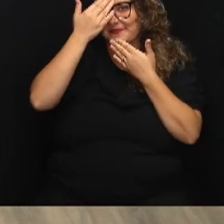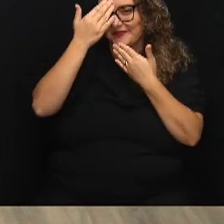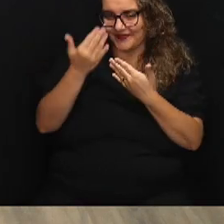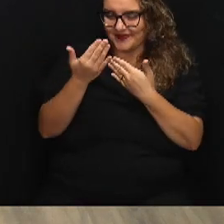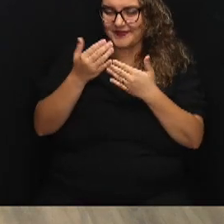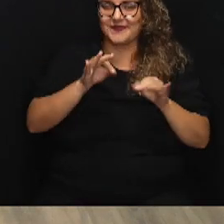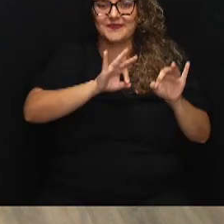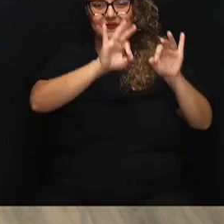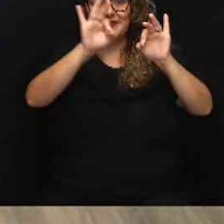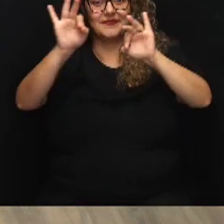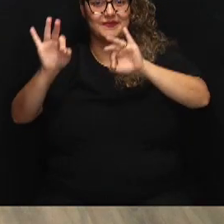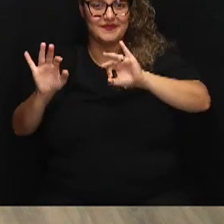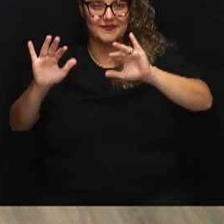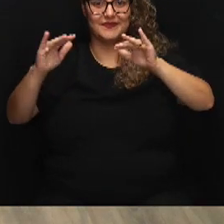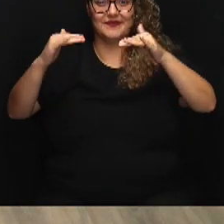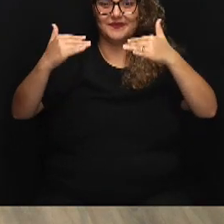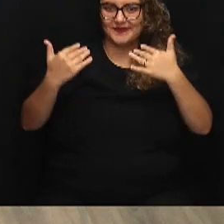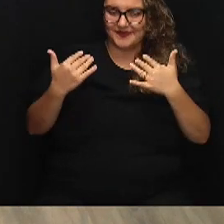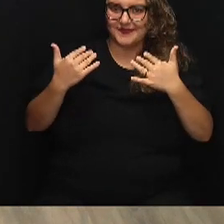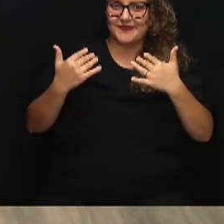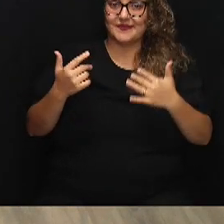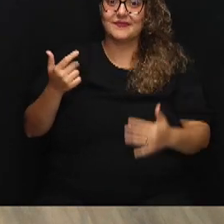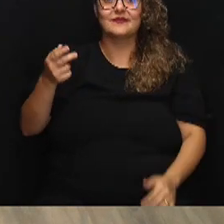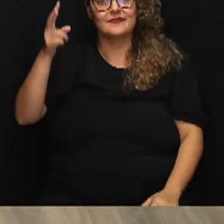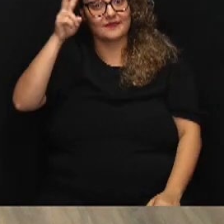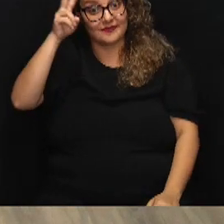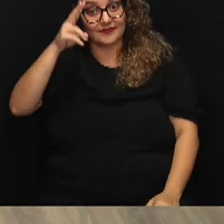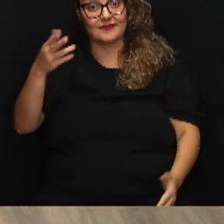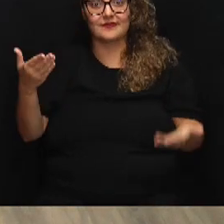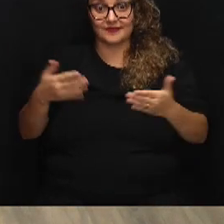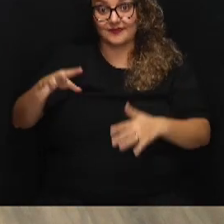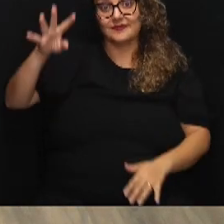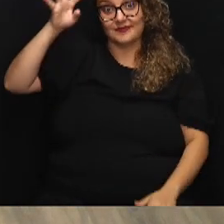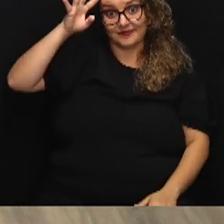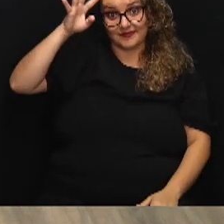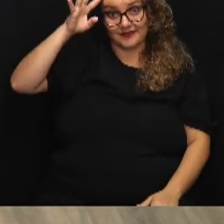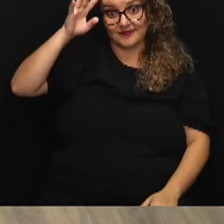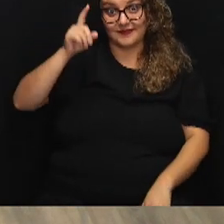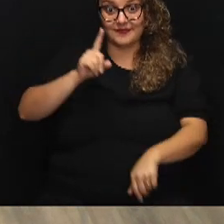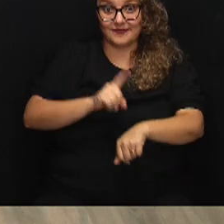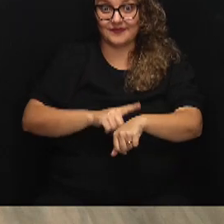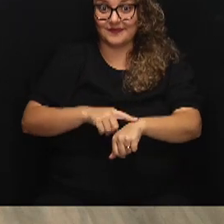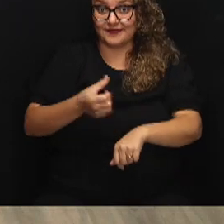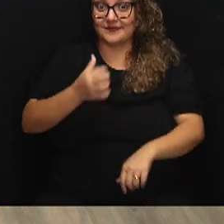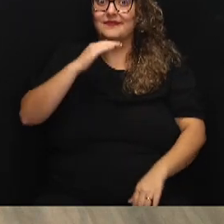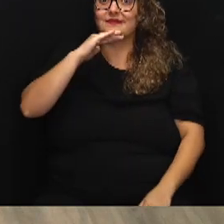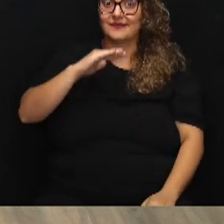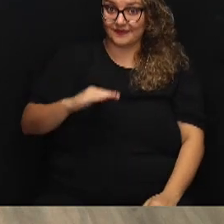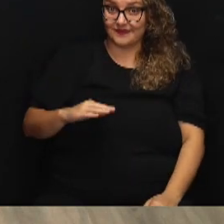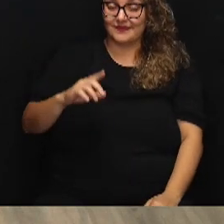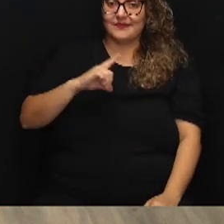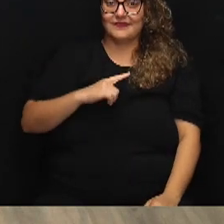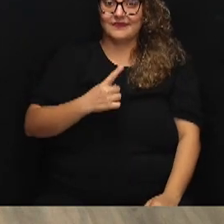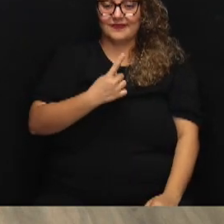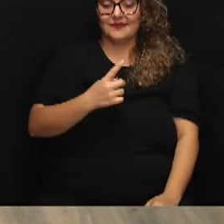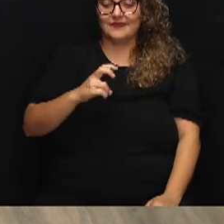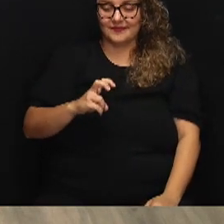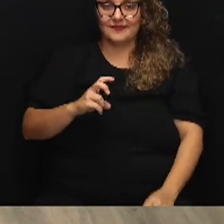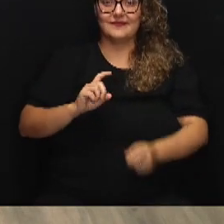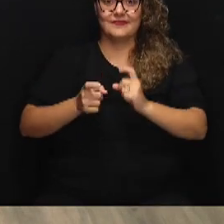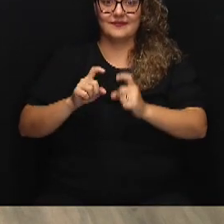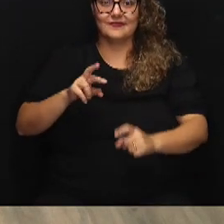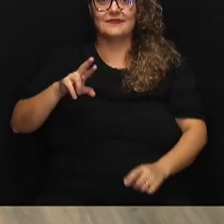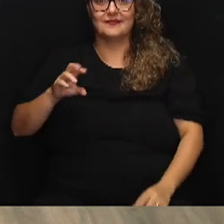obrigado pela sua companhia, pela sua audiência. Lembrando que hoje é quarta-feira, a partir das 6 horas da tarde, tem a 15ª reunião